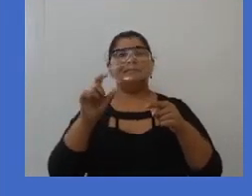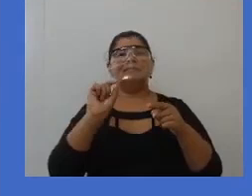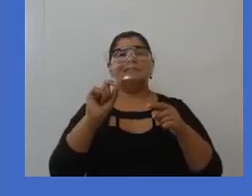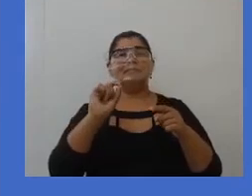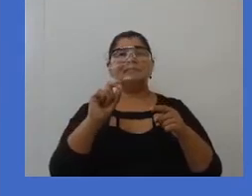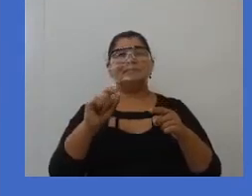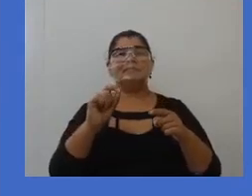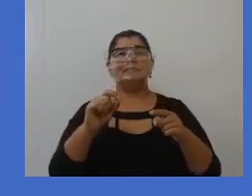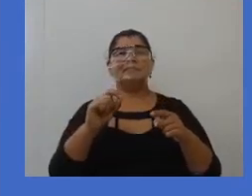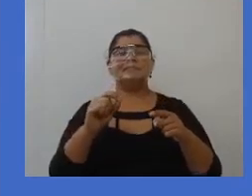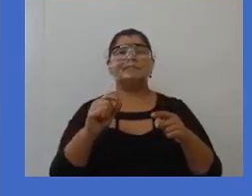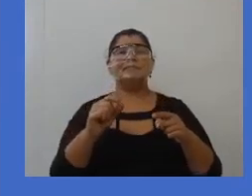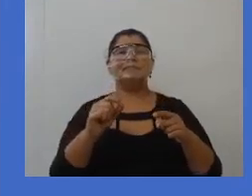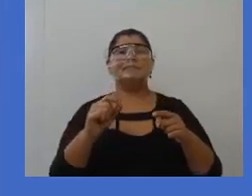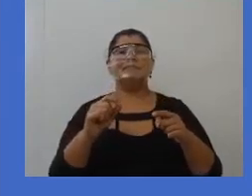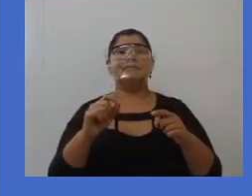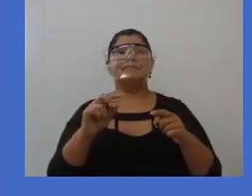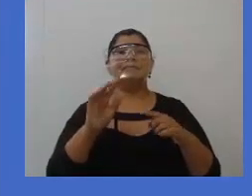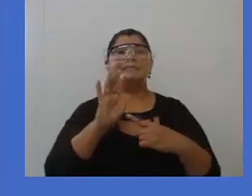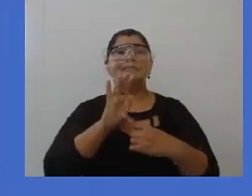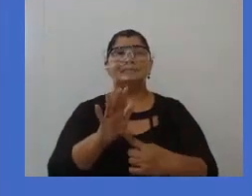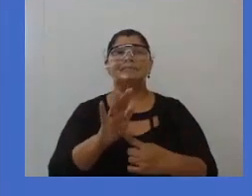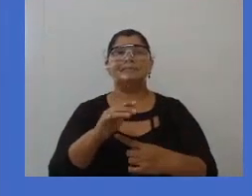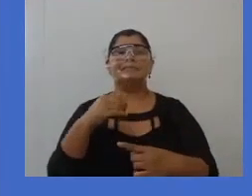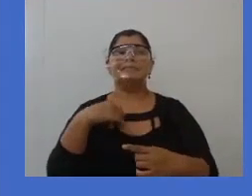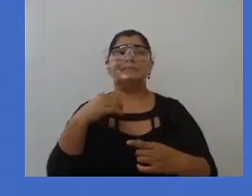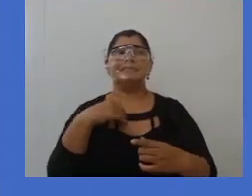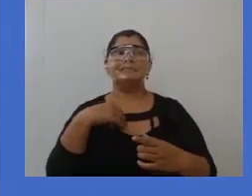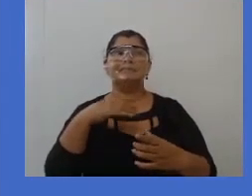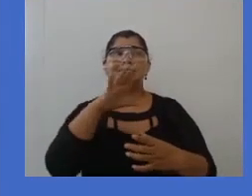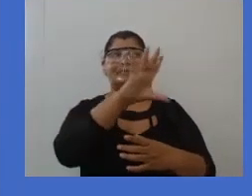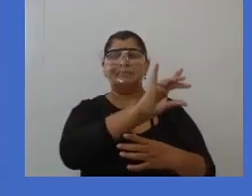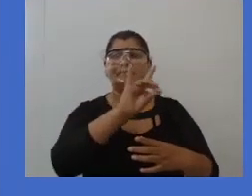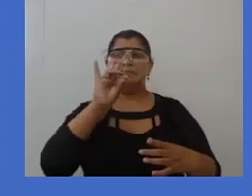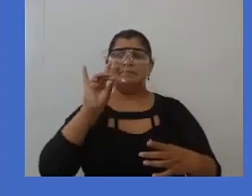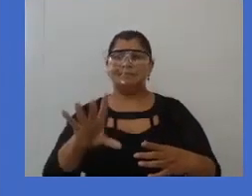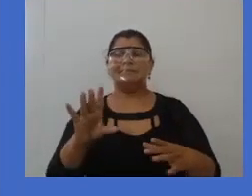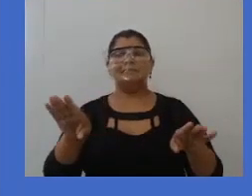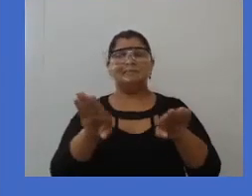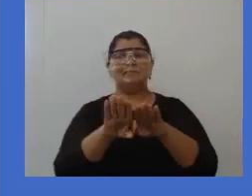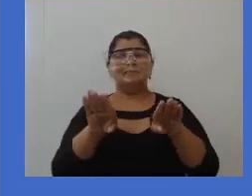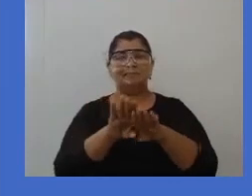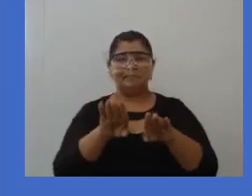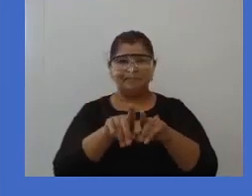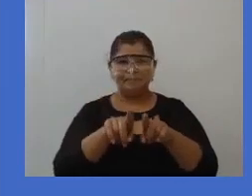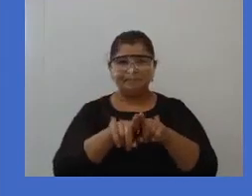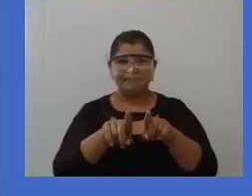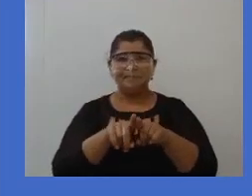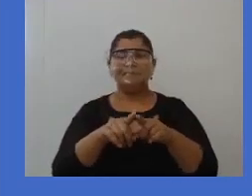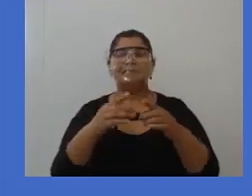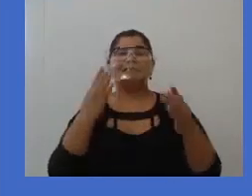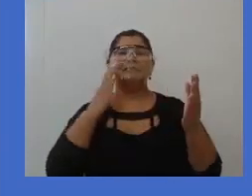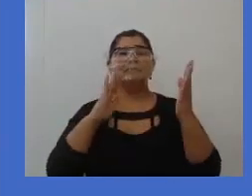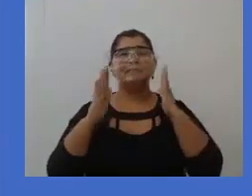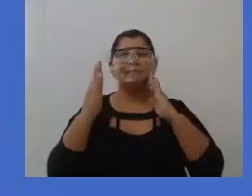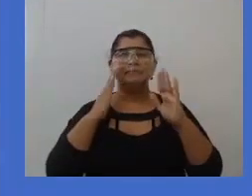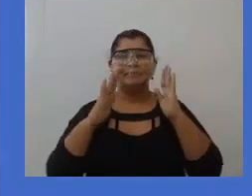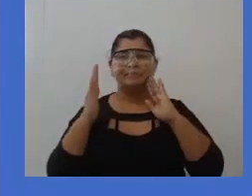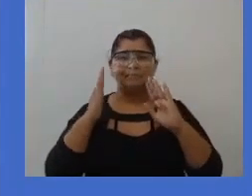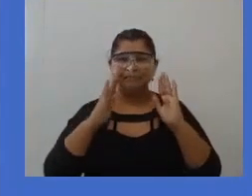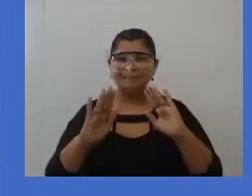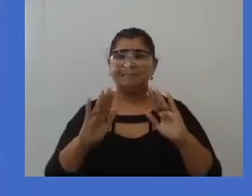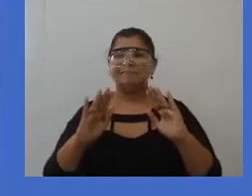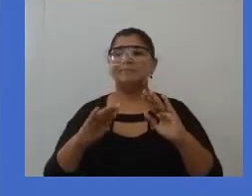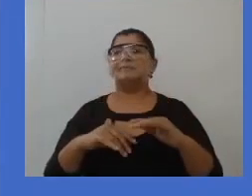entre parênteses. Quer dizer, eu escrevi do jeito que estava no Facebook. Eu escrevi exatamente do jeito que